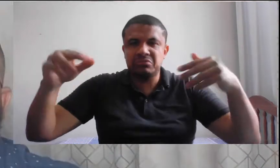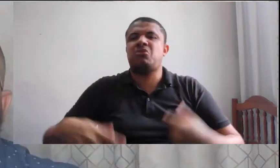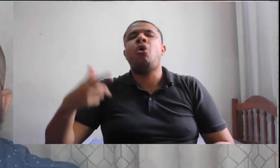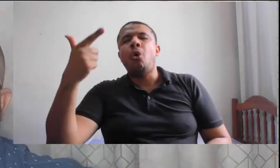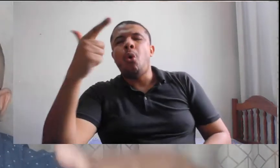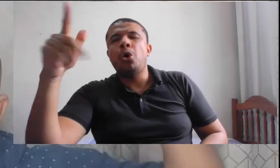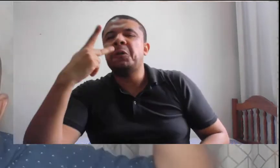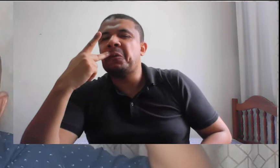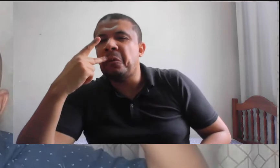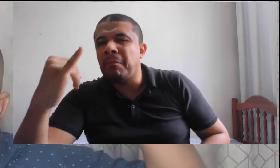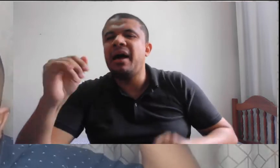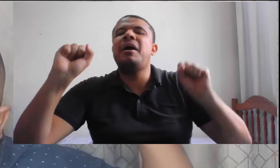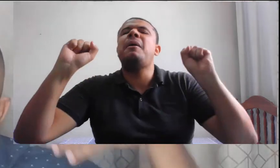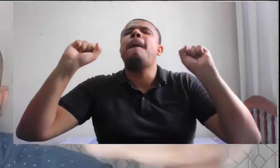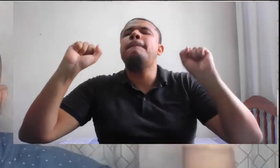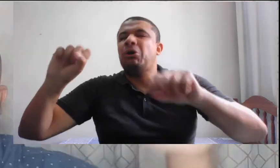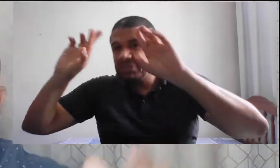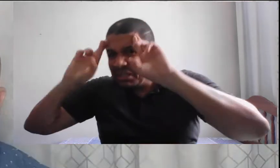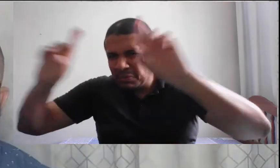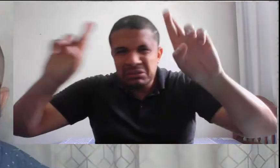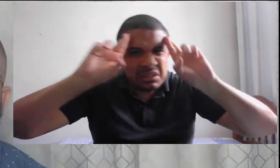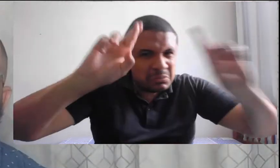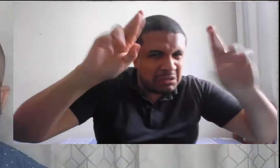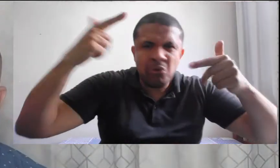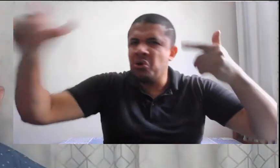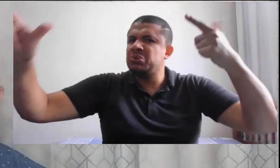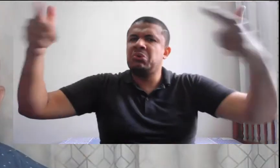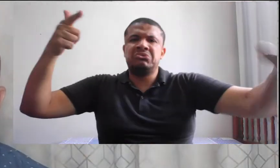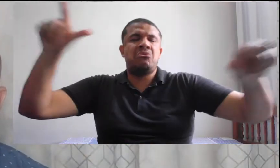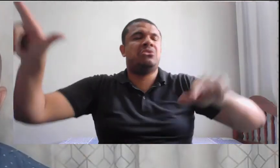Outros pais podem servir a quem quer que seja.